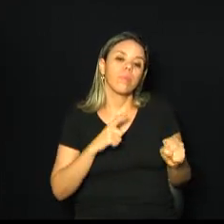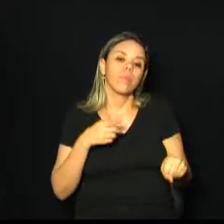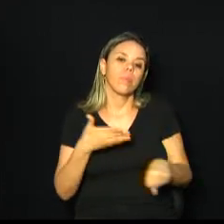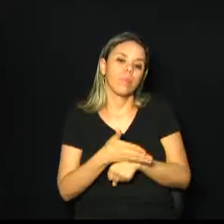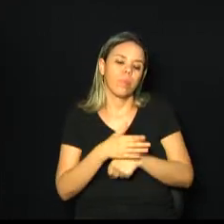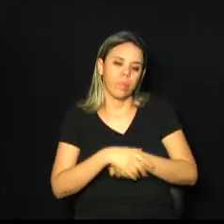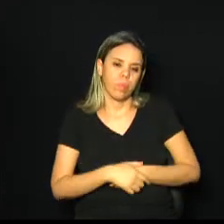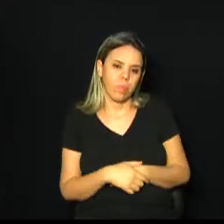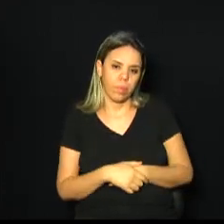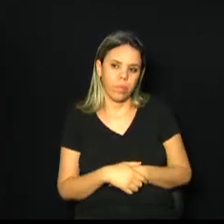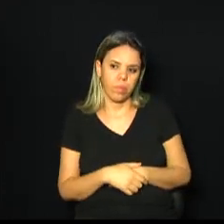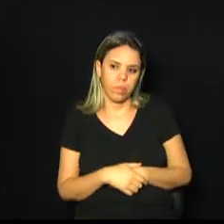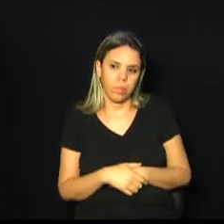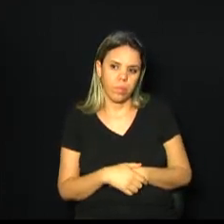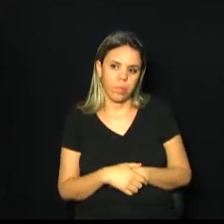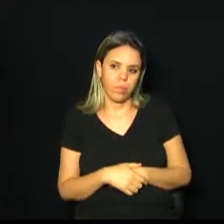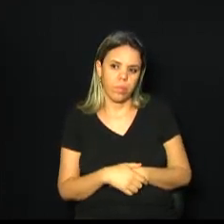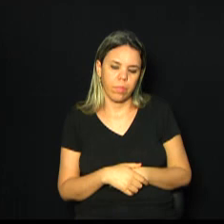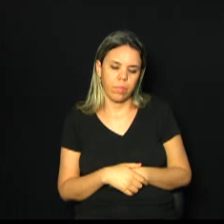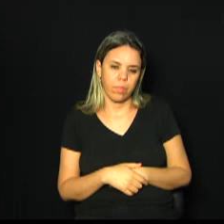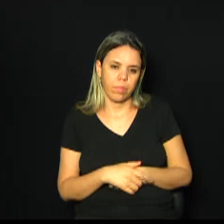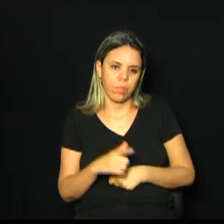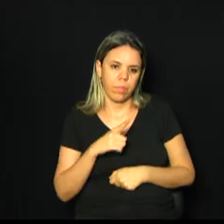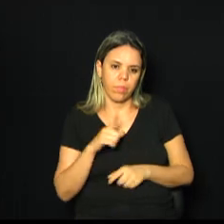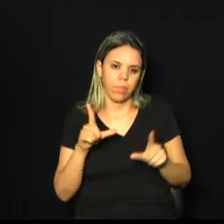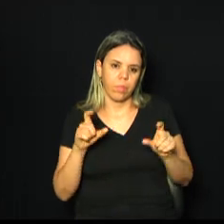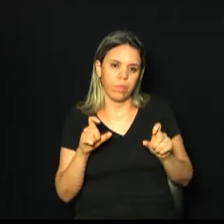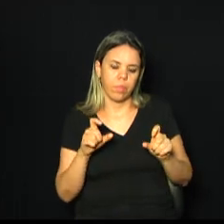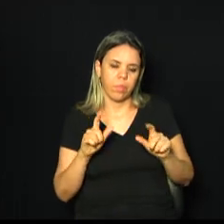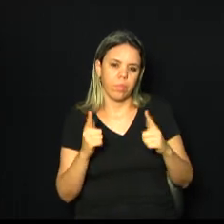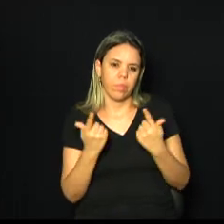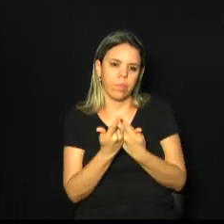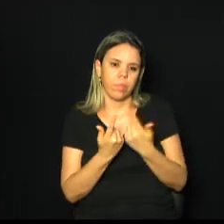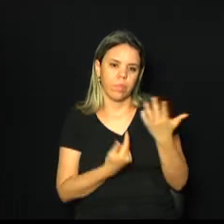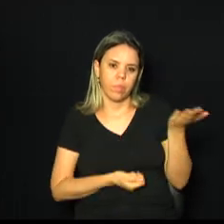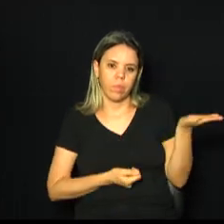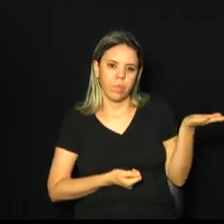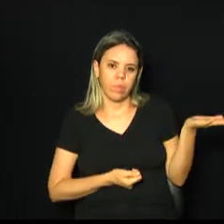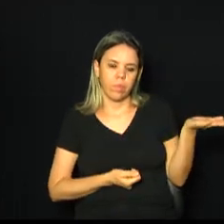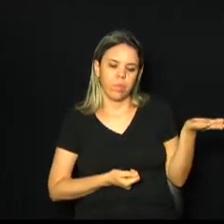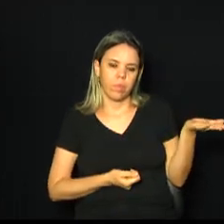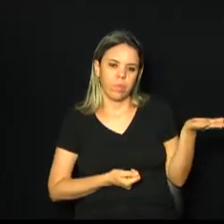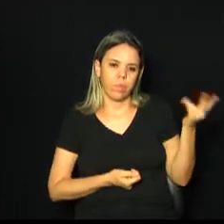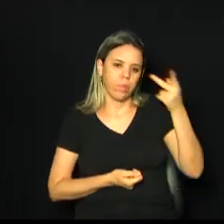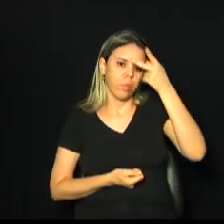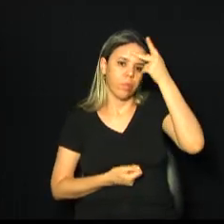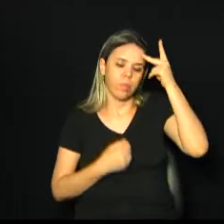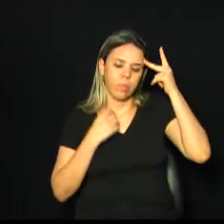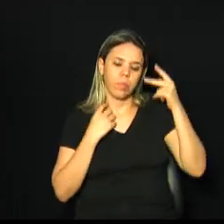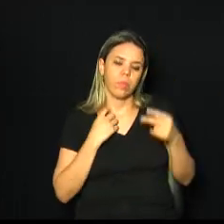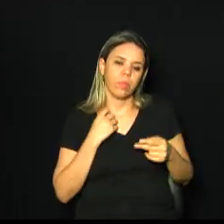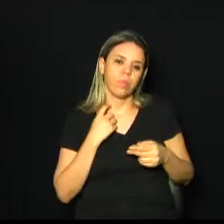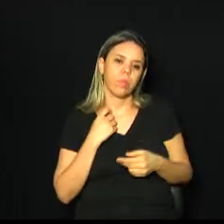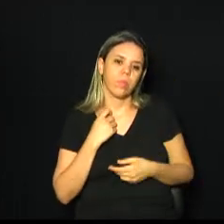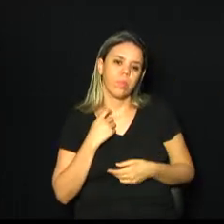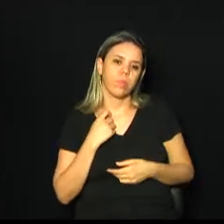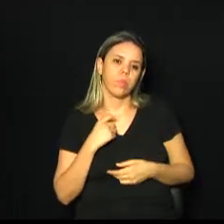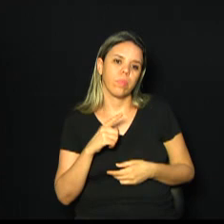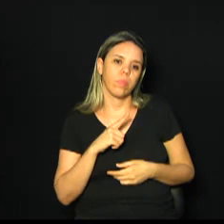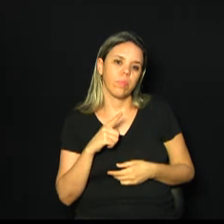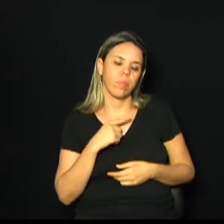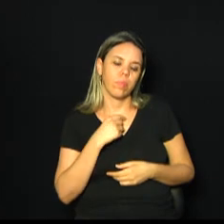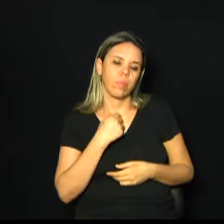acesso? Se você tem uma foto em grupo das pessoas que você